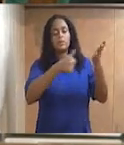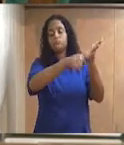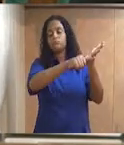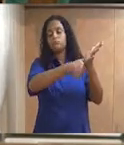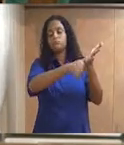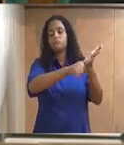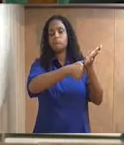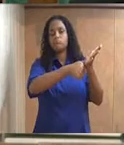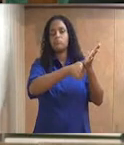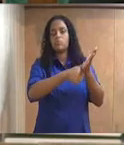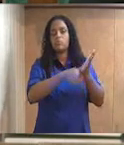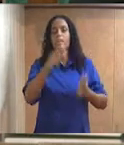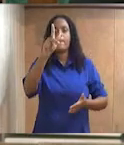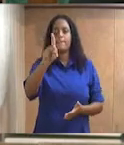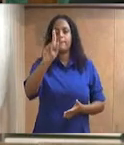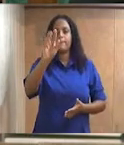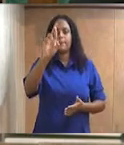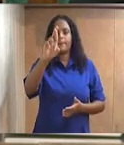no terminal do parlamentar.